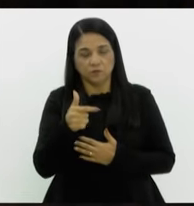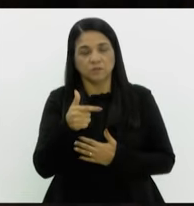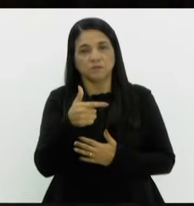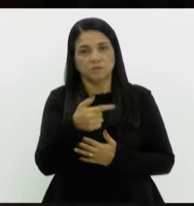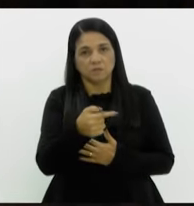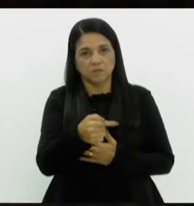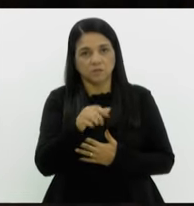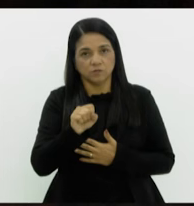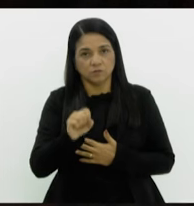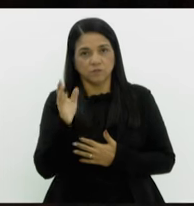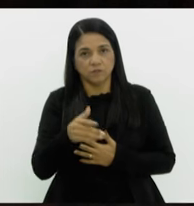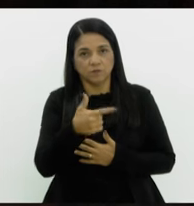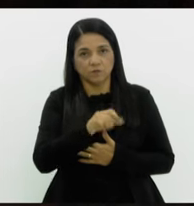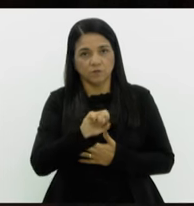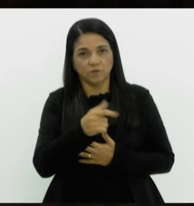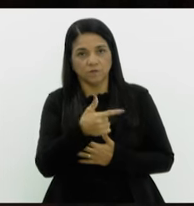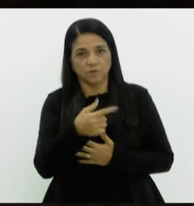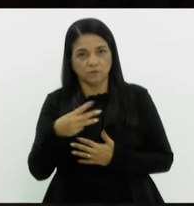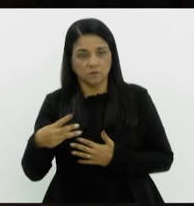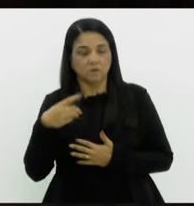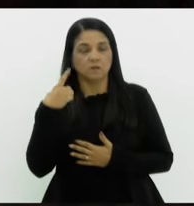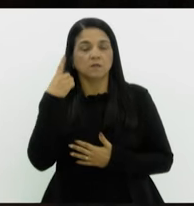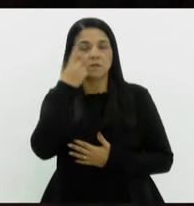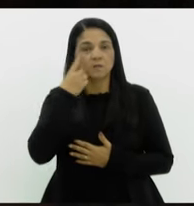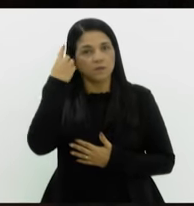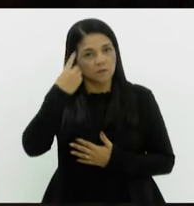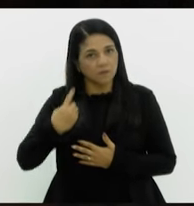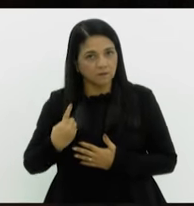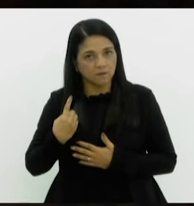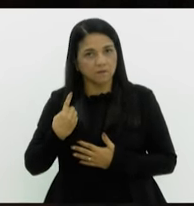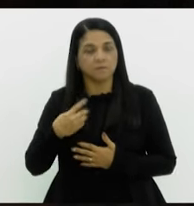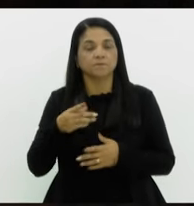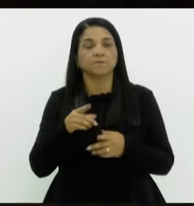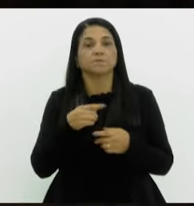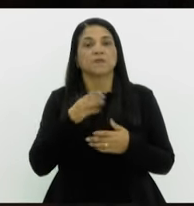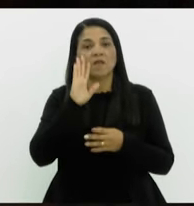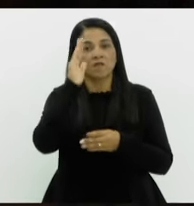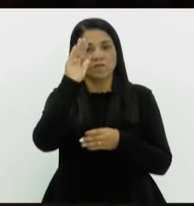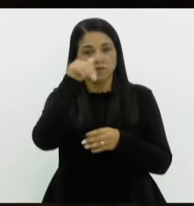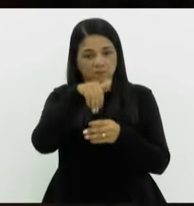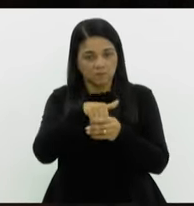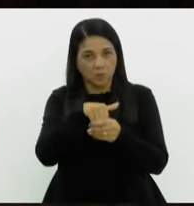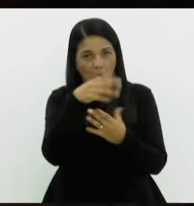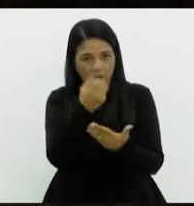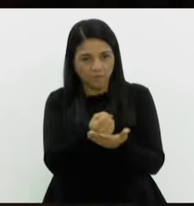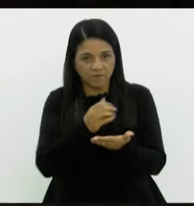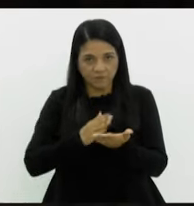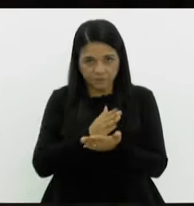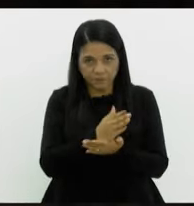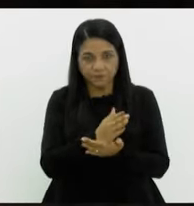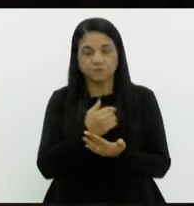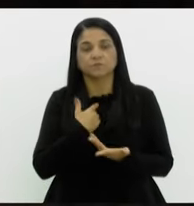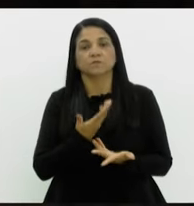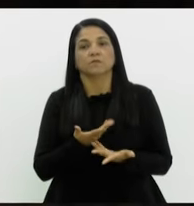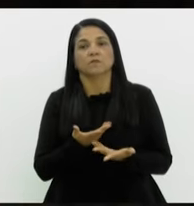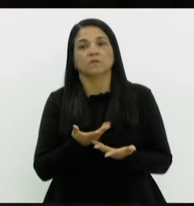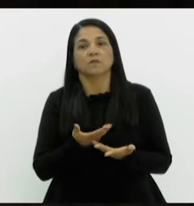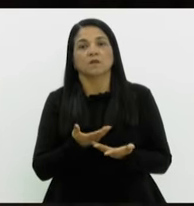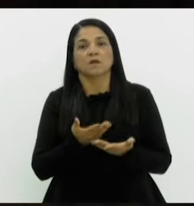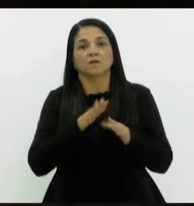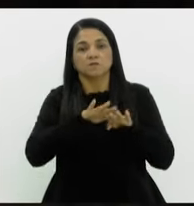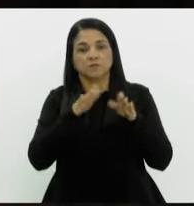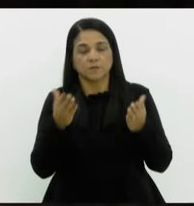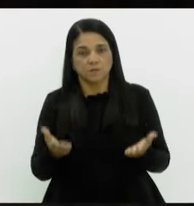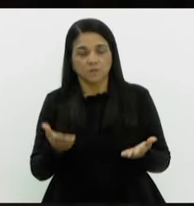2278/2023, da deputada Dani Monteiro. Em votação, aprovado. Há